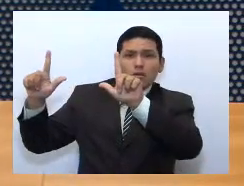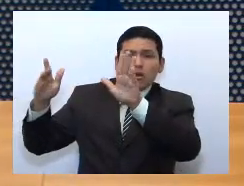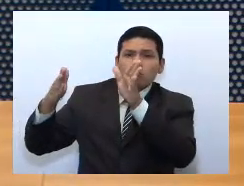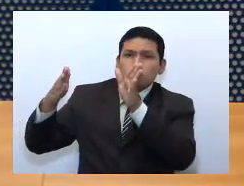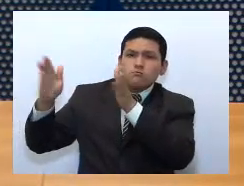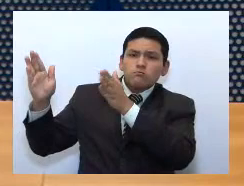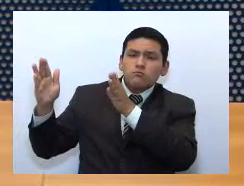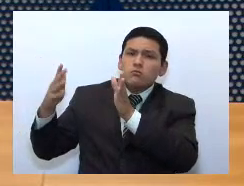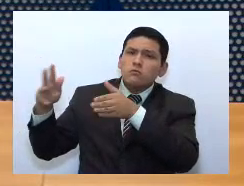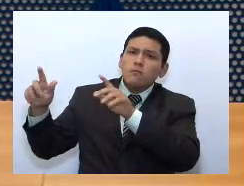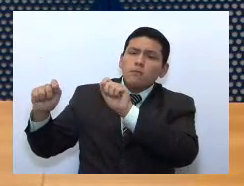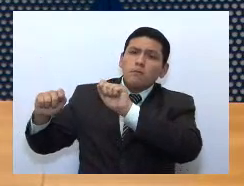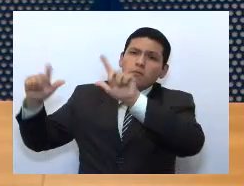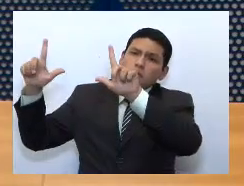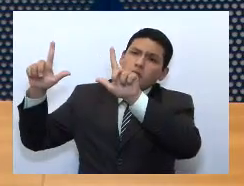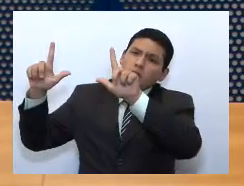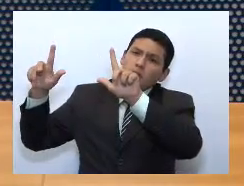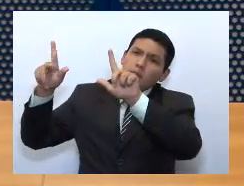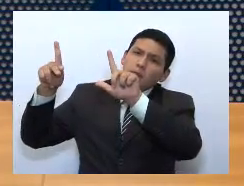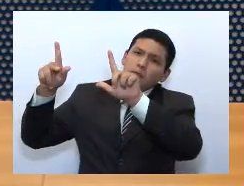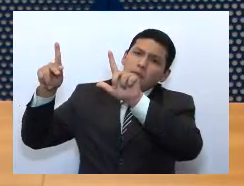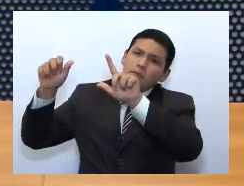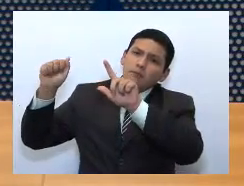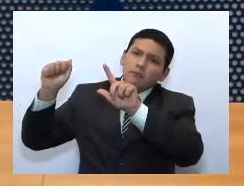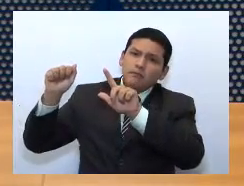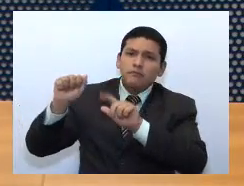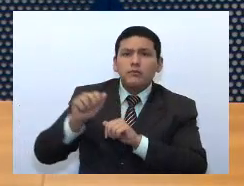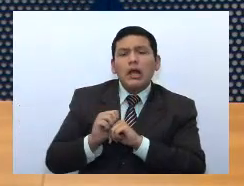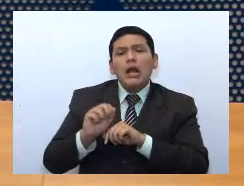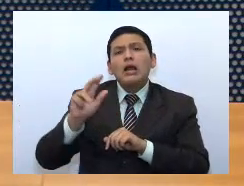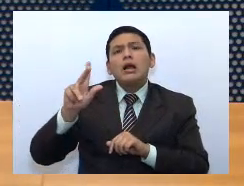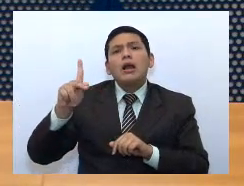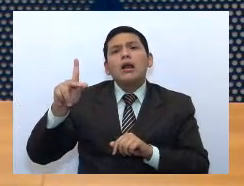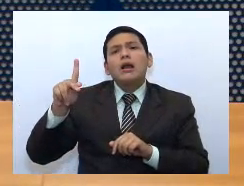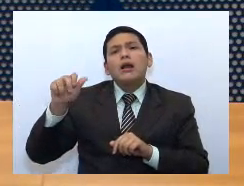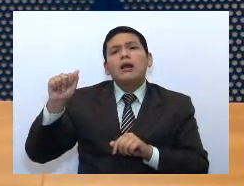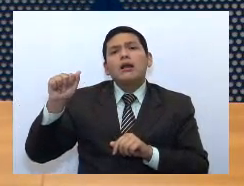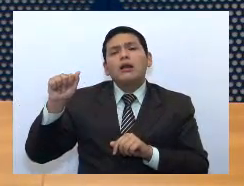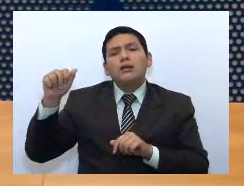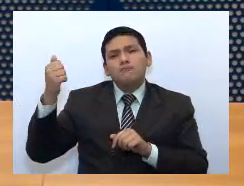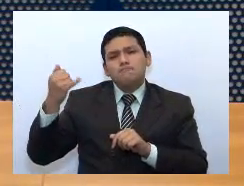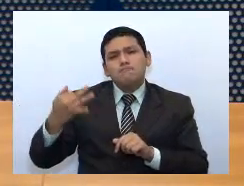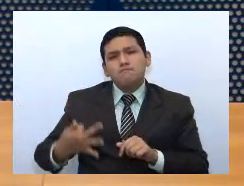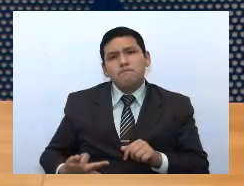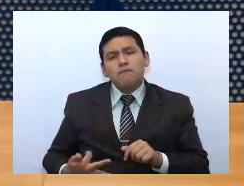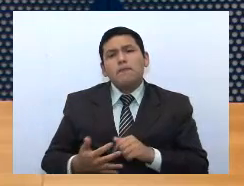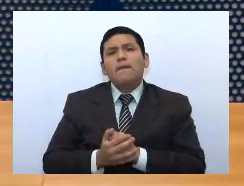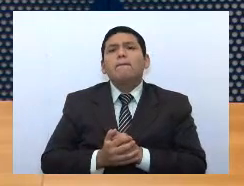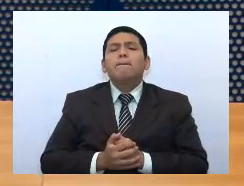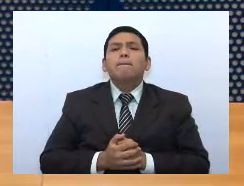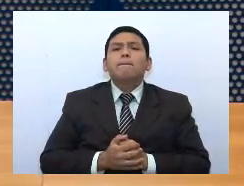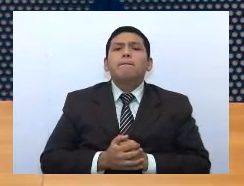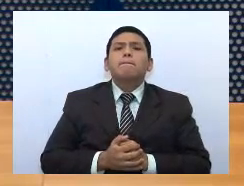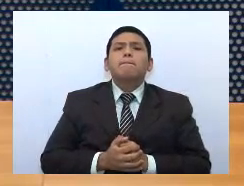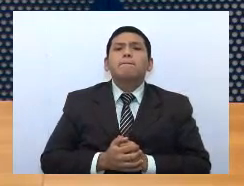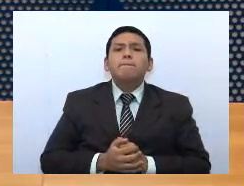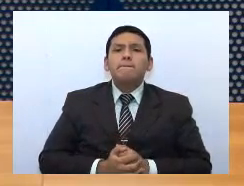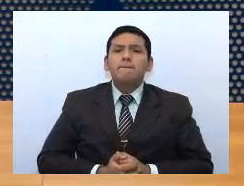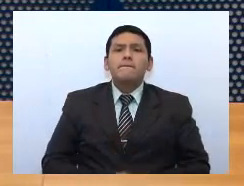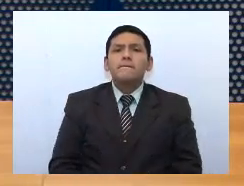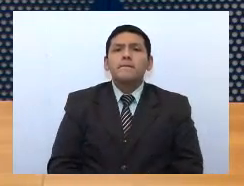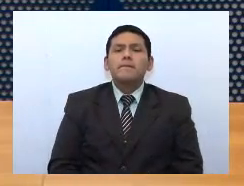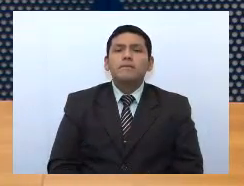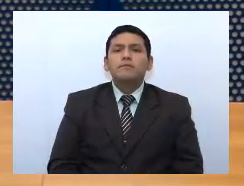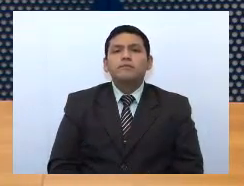PPA entregue à Prefeitura Municipal de Guarulhos. É o que estamos a explicar para vocês. É isso que eu tenho,